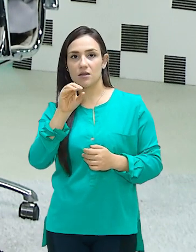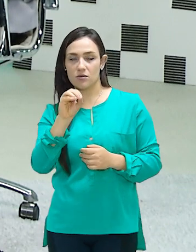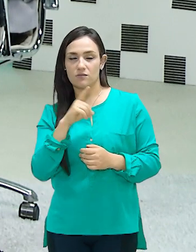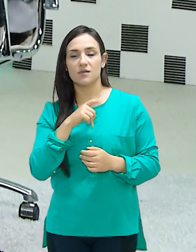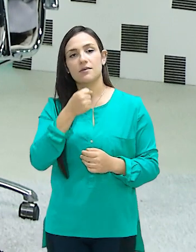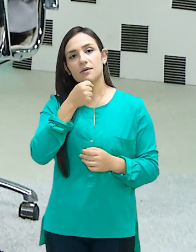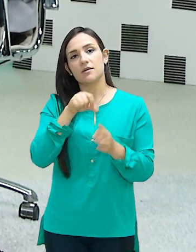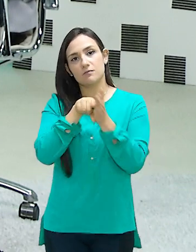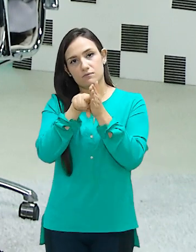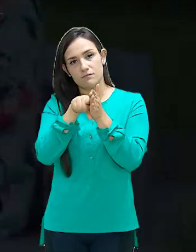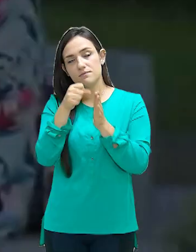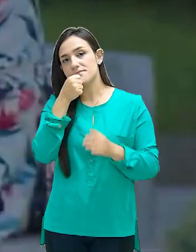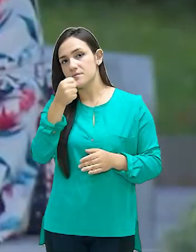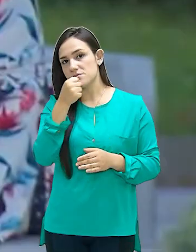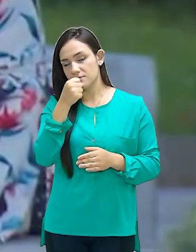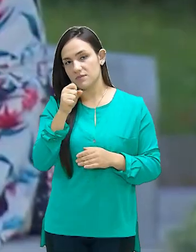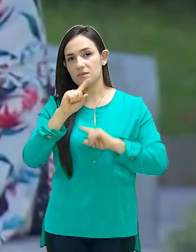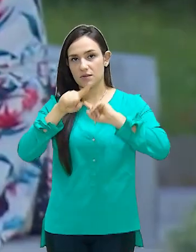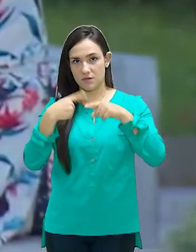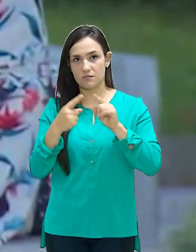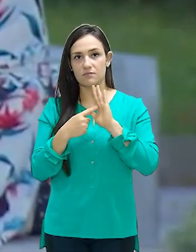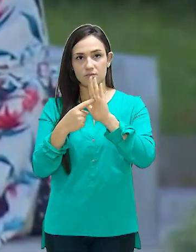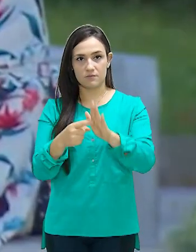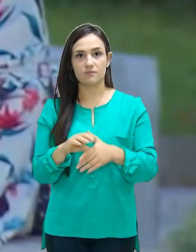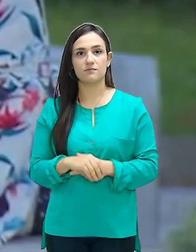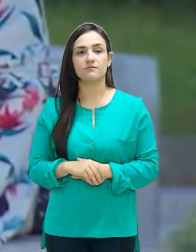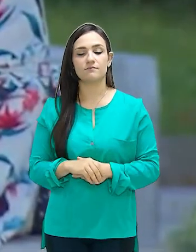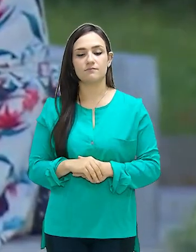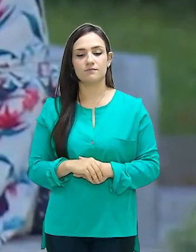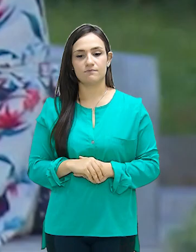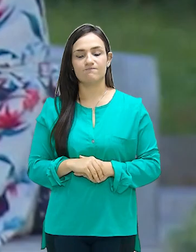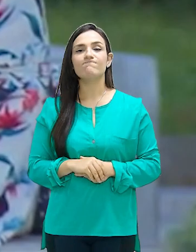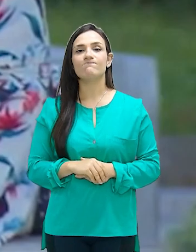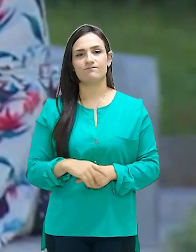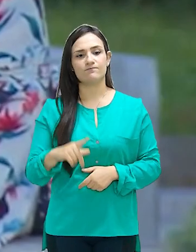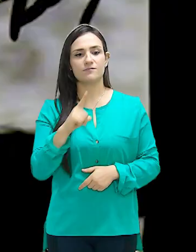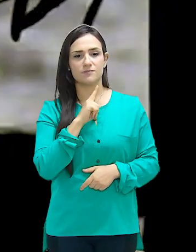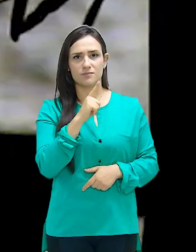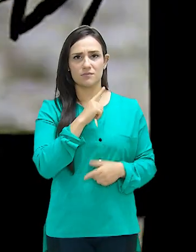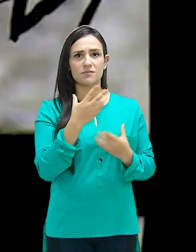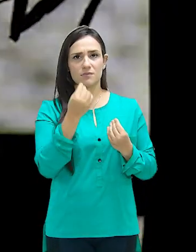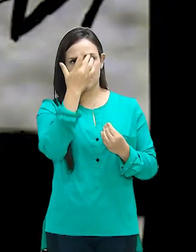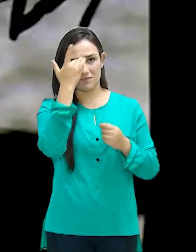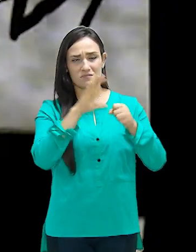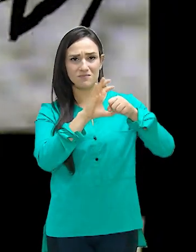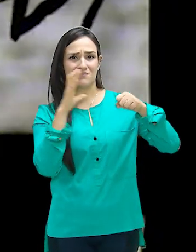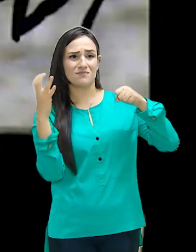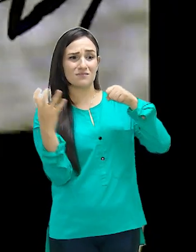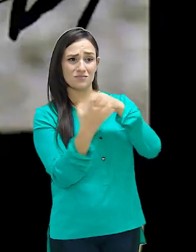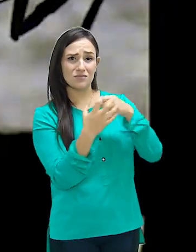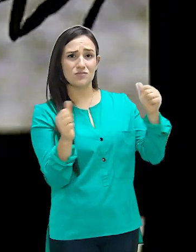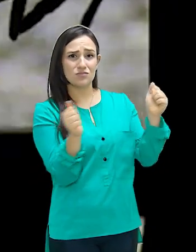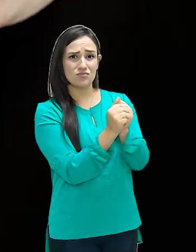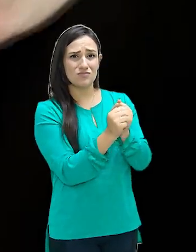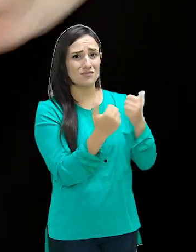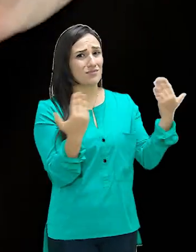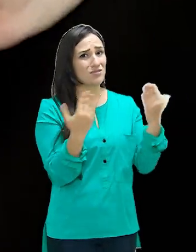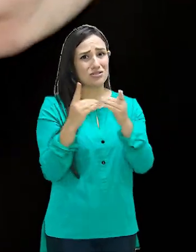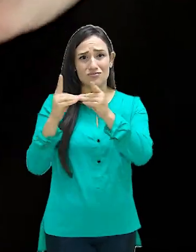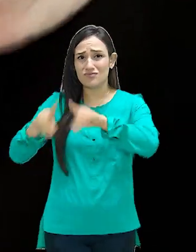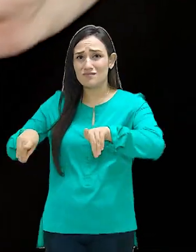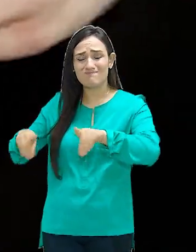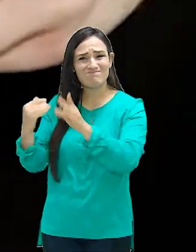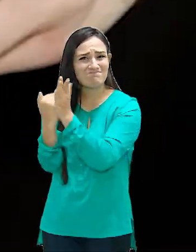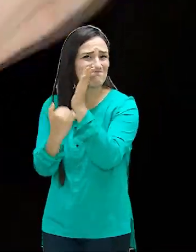a seguir. Se por um lado a pandemia do novo coronavírus uniu muita gente, também separou diversos casais. O número